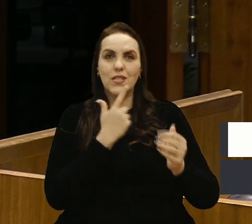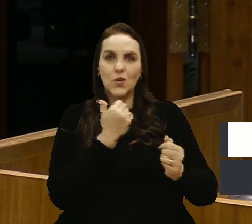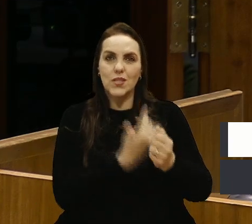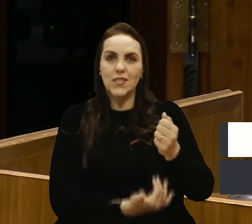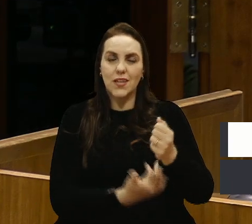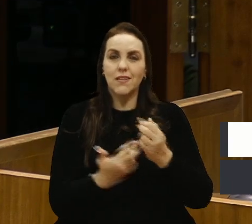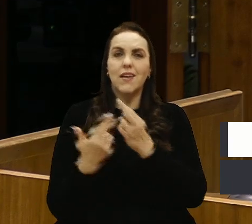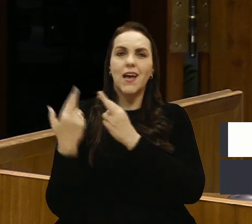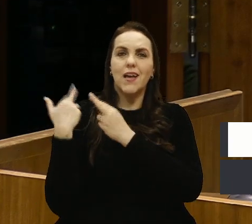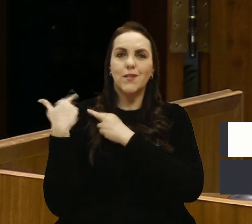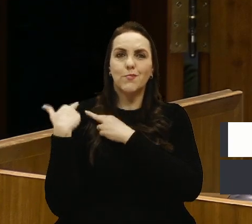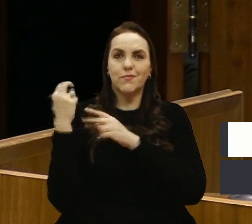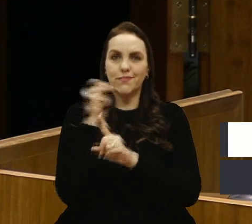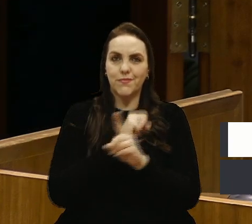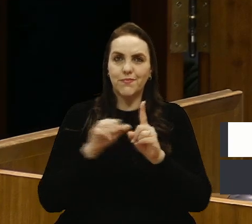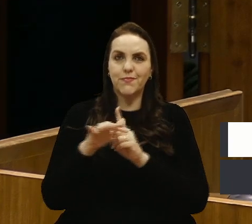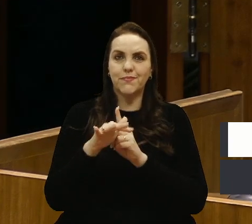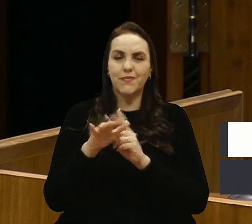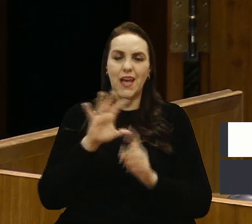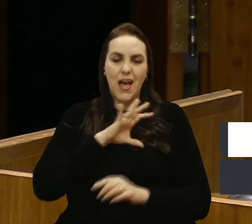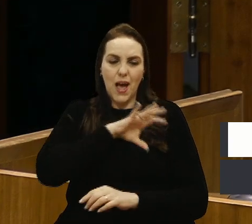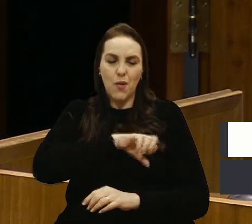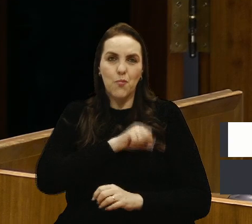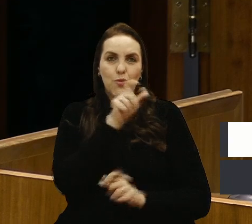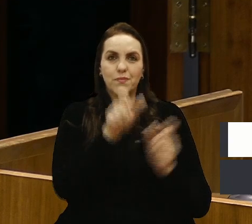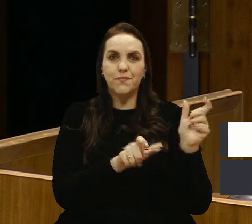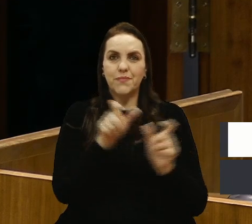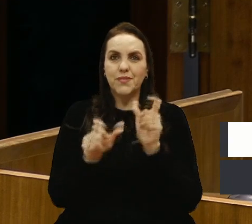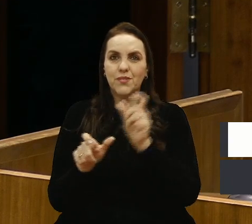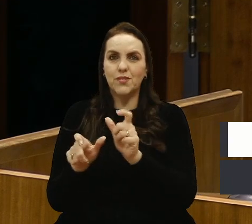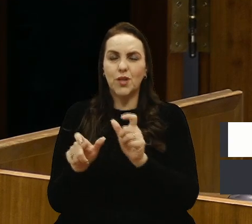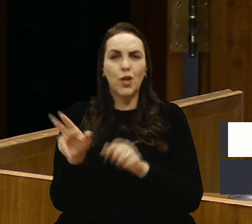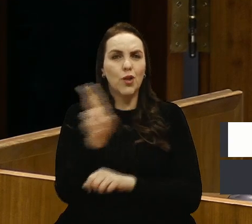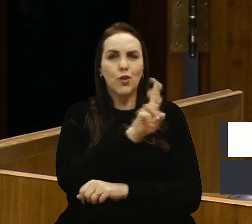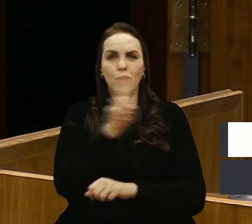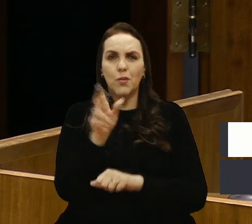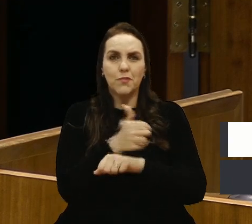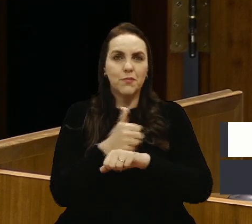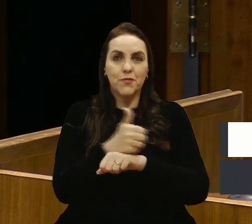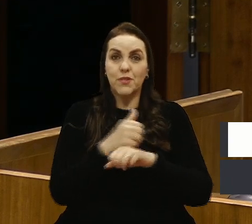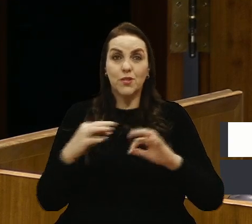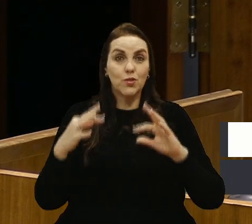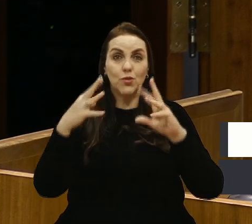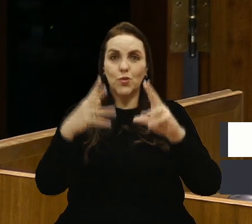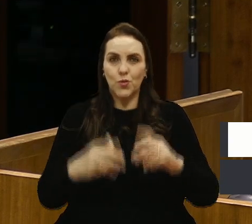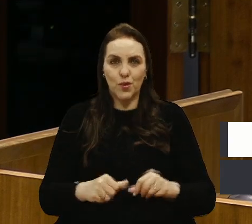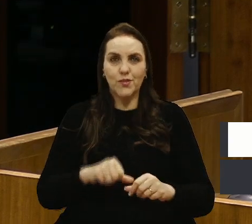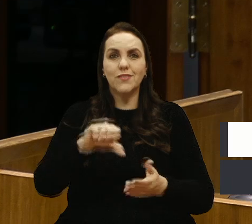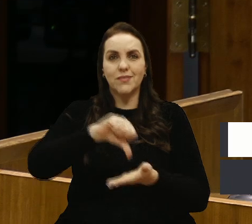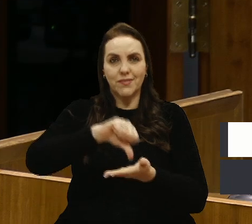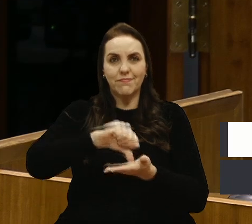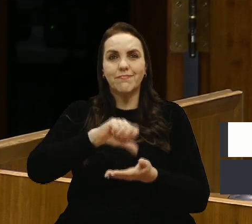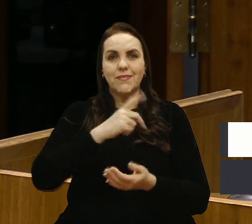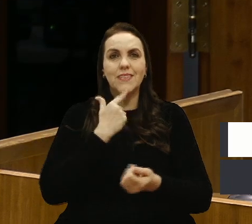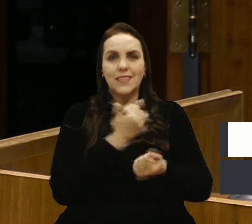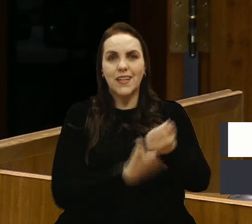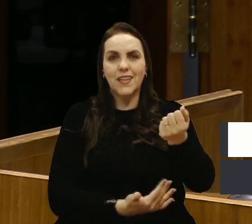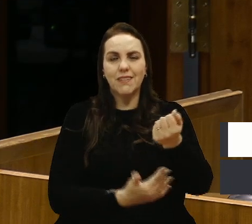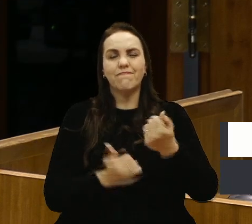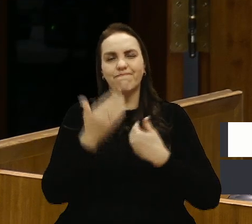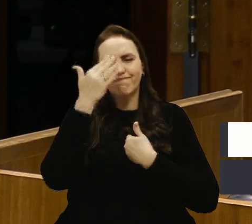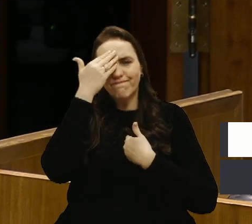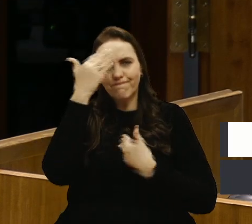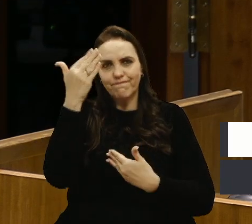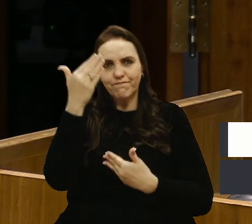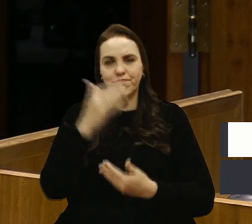responsabilidade social, de amor ao próximo e em nome de todos os profissionais do Hemocentro, deixo o nosso mais sincero agradecimento.